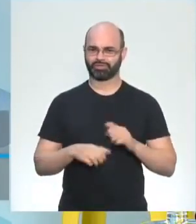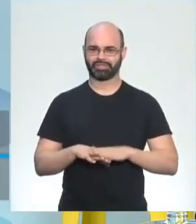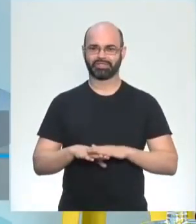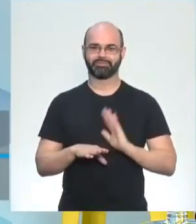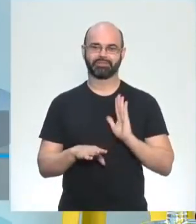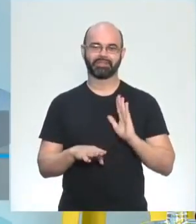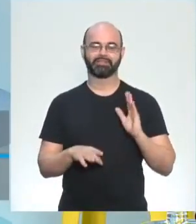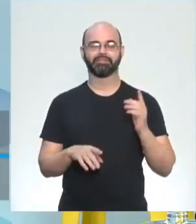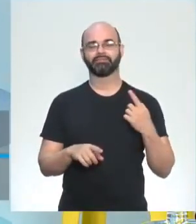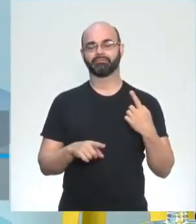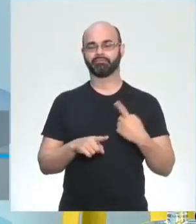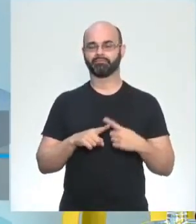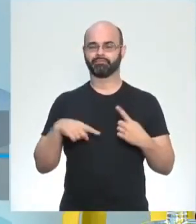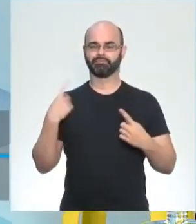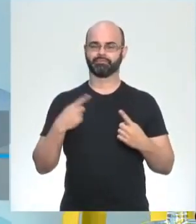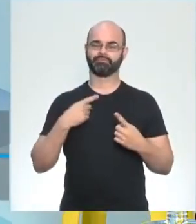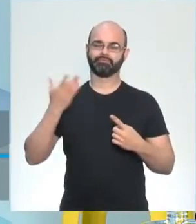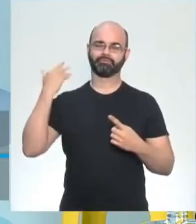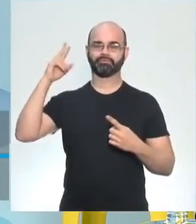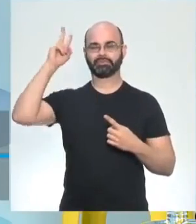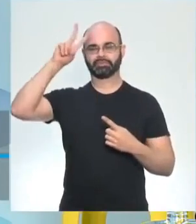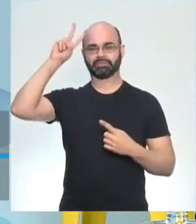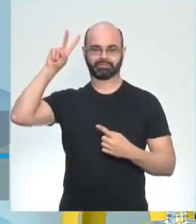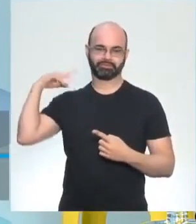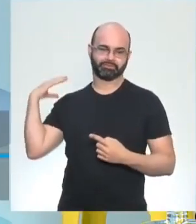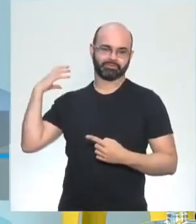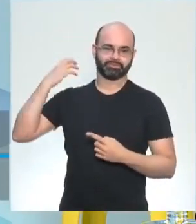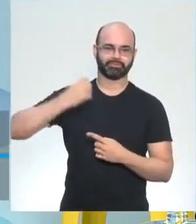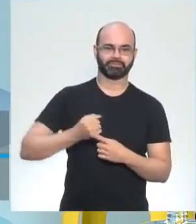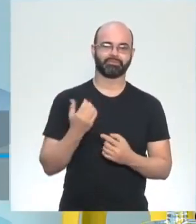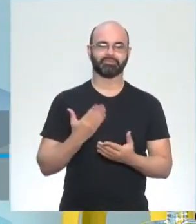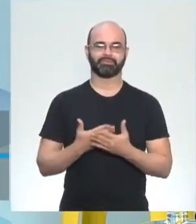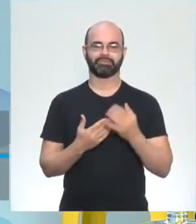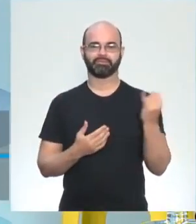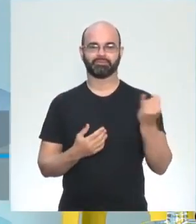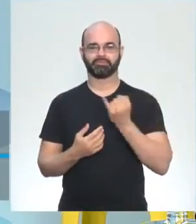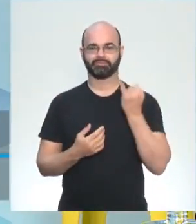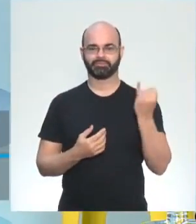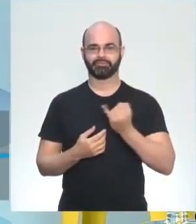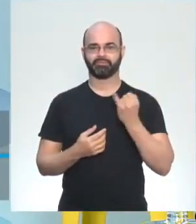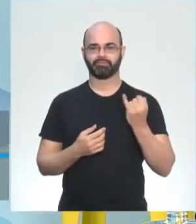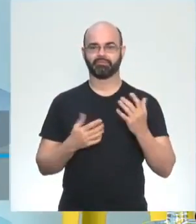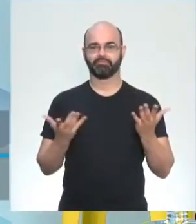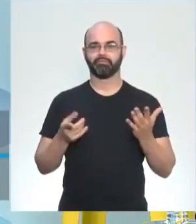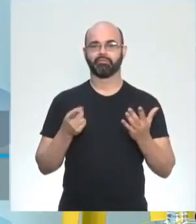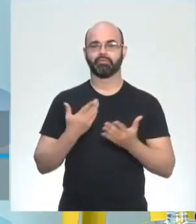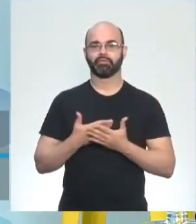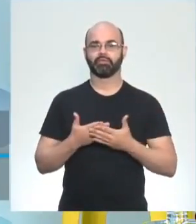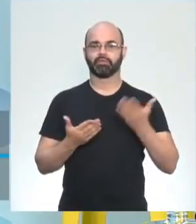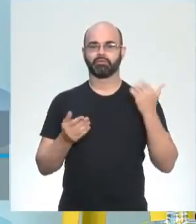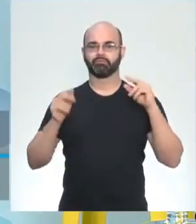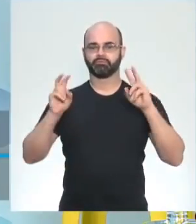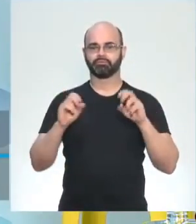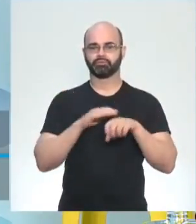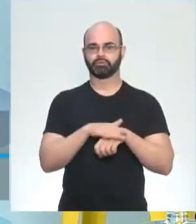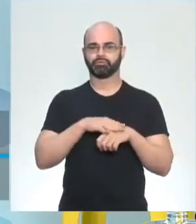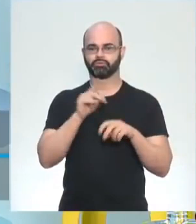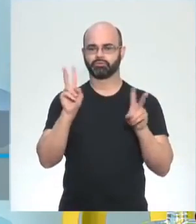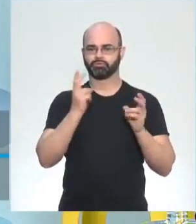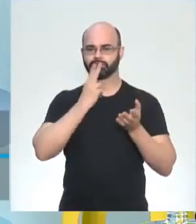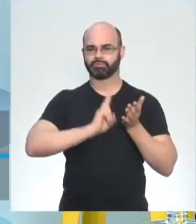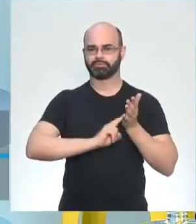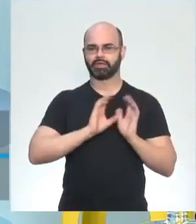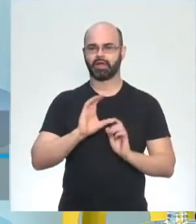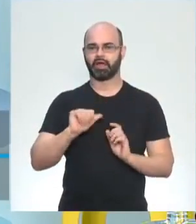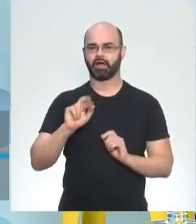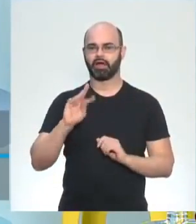intensivos, é um momento de retomada e trabalhamos na aula passada as questões sobre carta. Mas tem uma pergunta